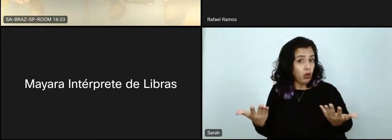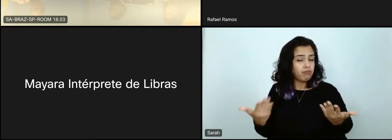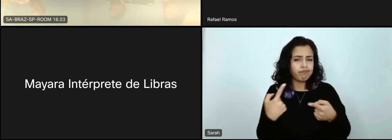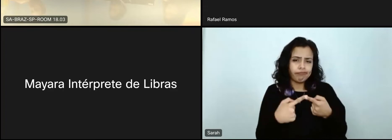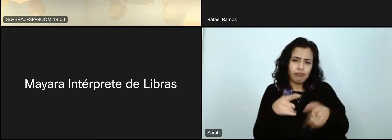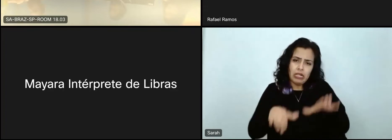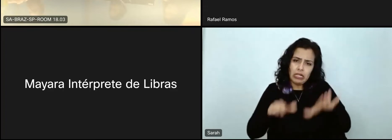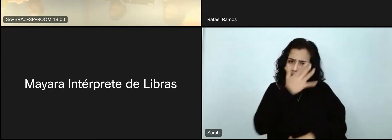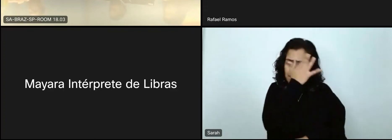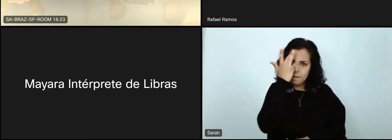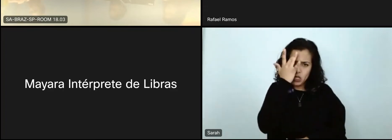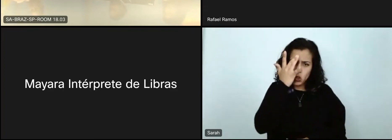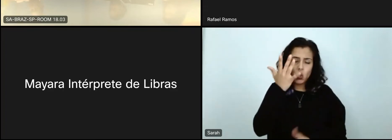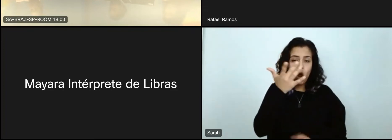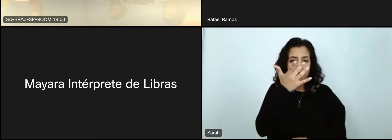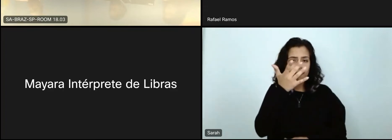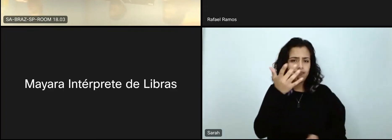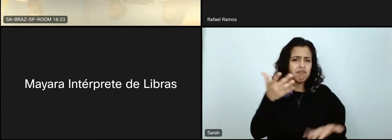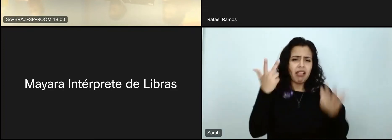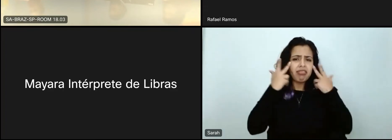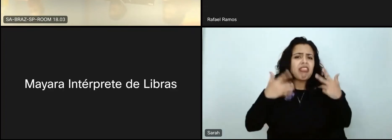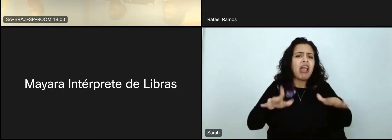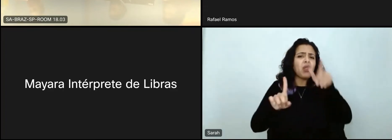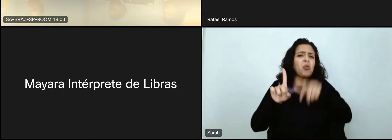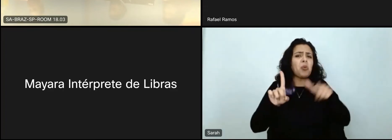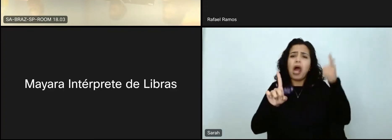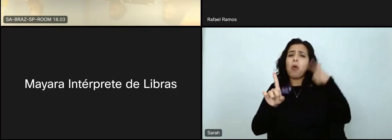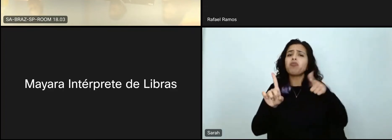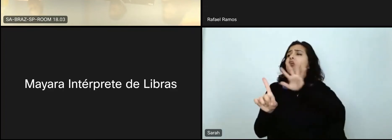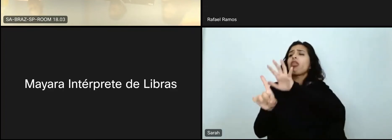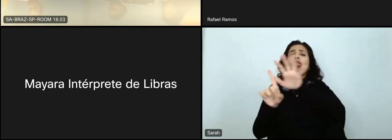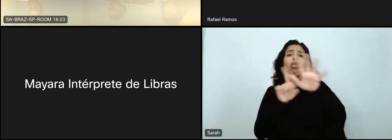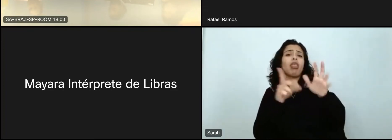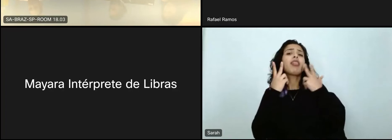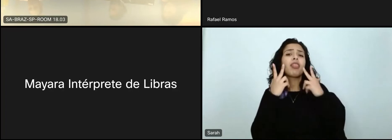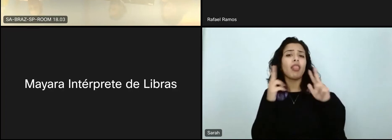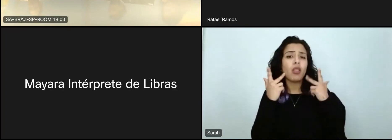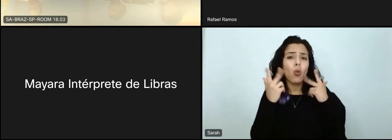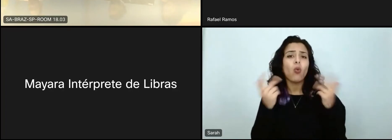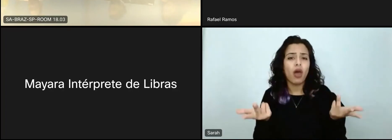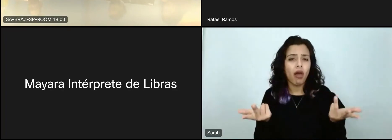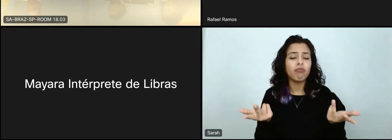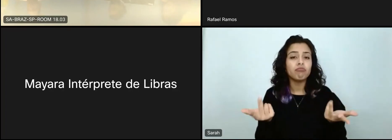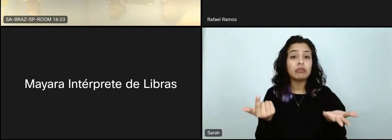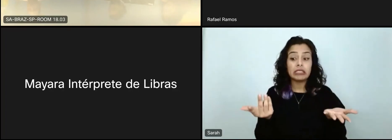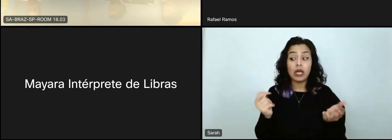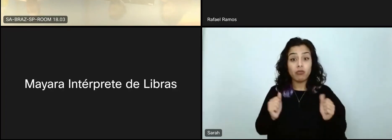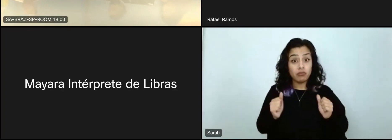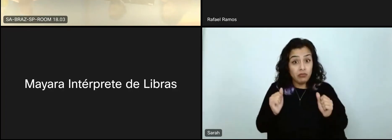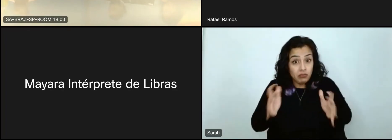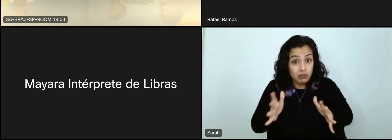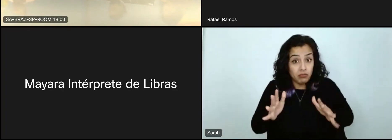denominados hierarquicamente, mas pessoas que de alguma forma conseguem influenciar as outras, né? Então, o comportamento de rebanho ou de